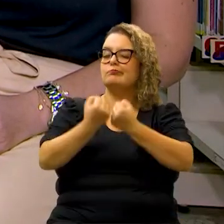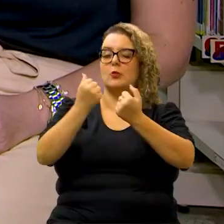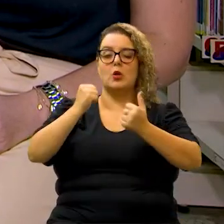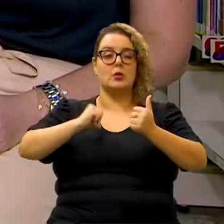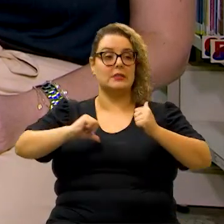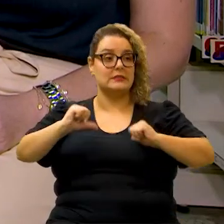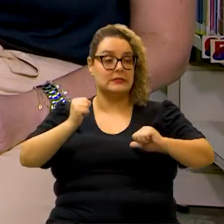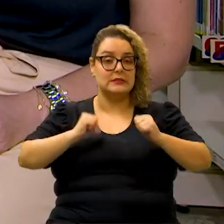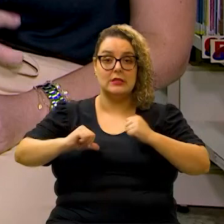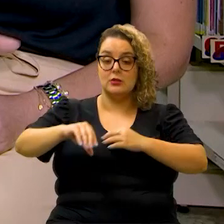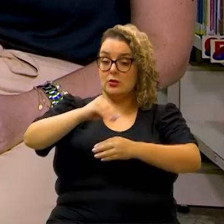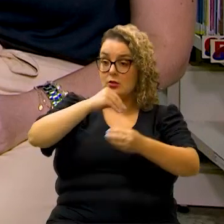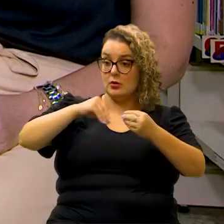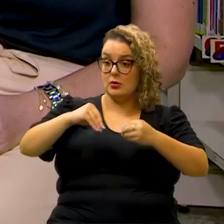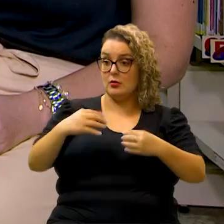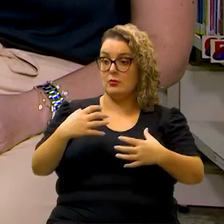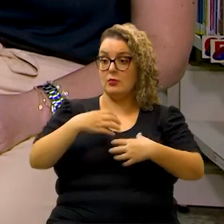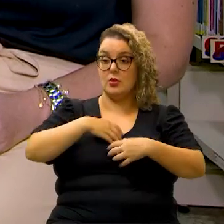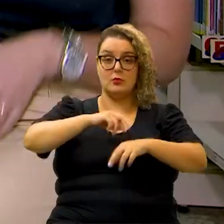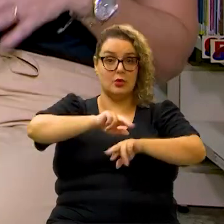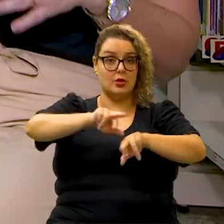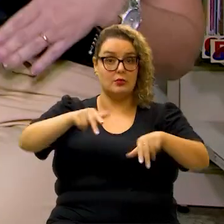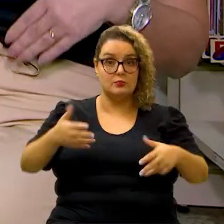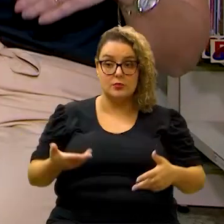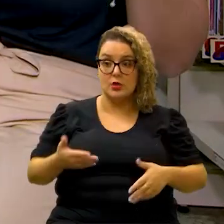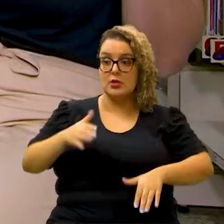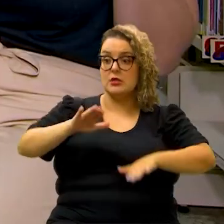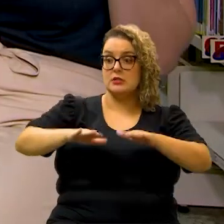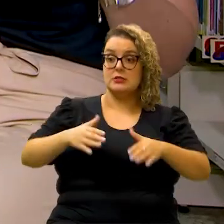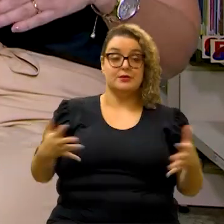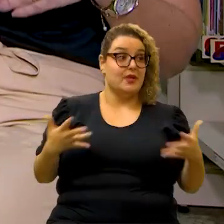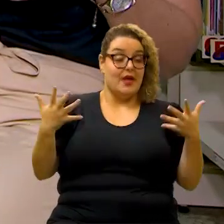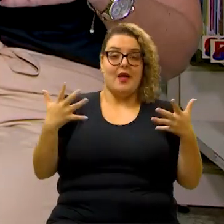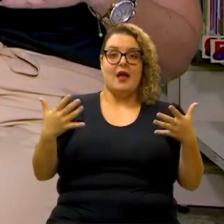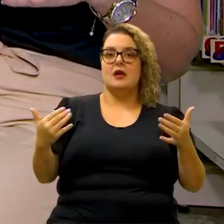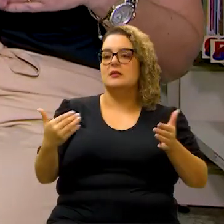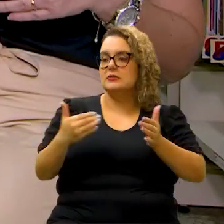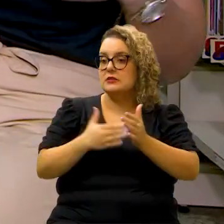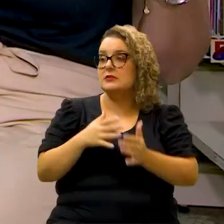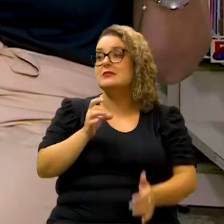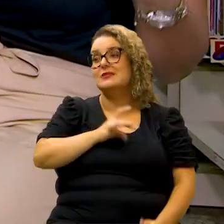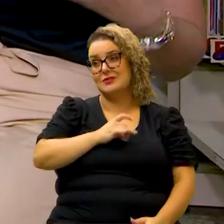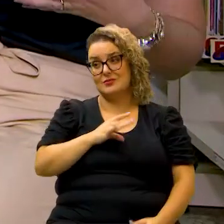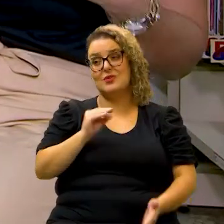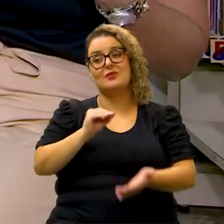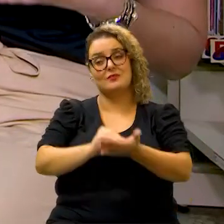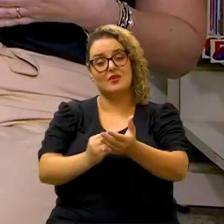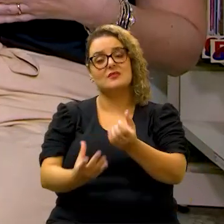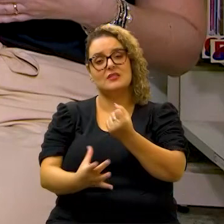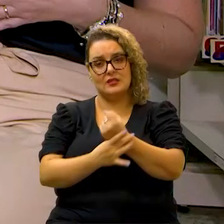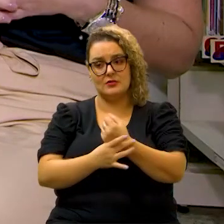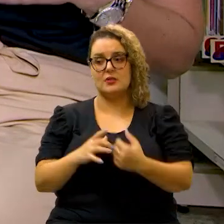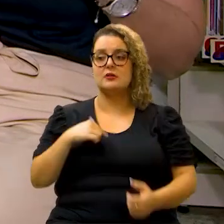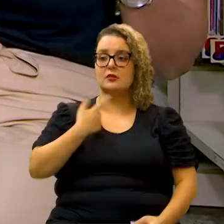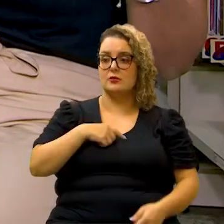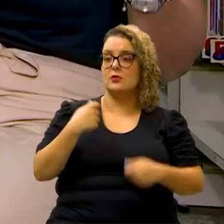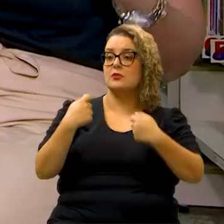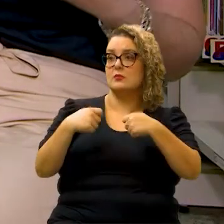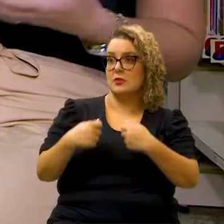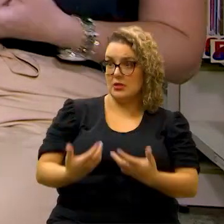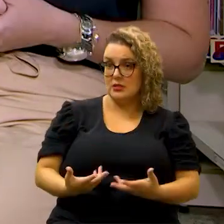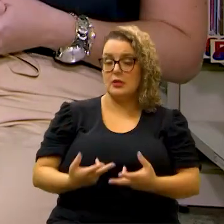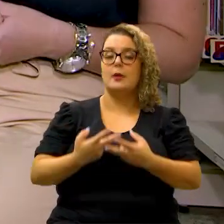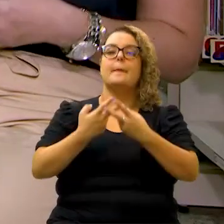conflito, gera um pouco de ansiedade, é um misto de emoções, muitas vezes que vai de euforia até mesmo medo e insegurança. Então,